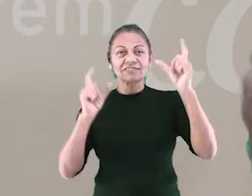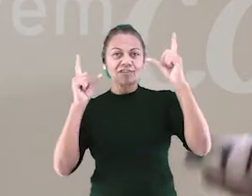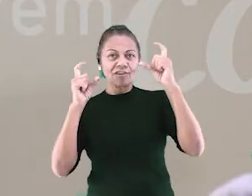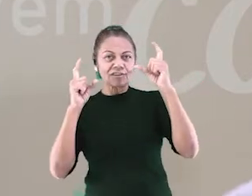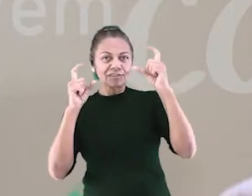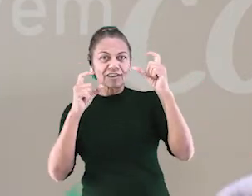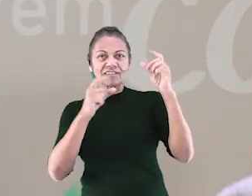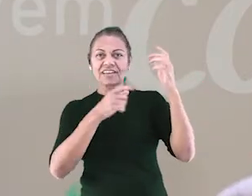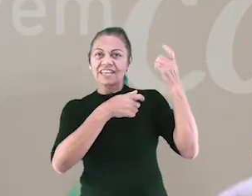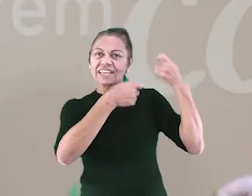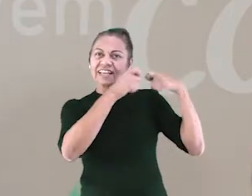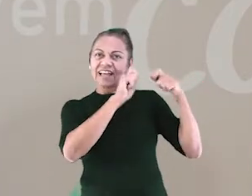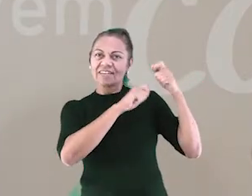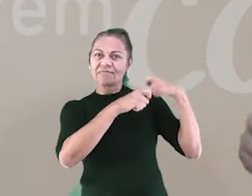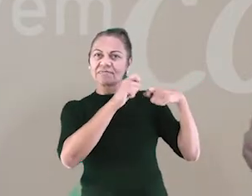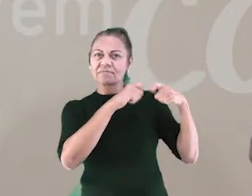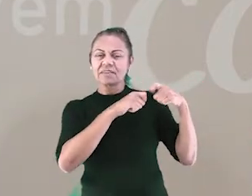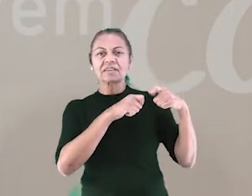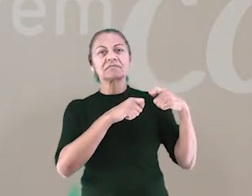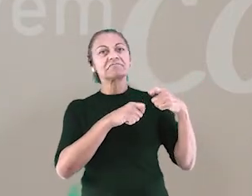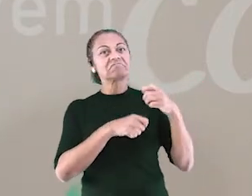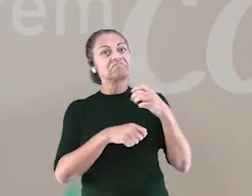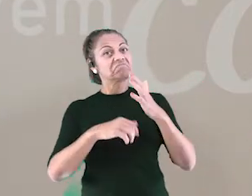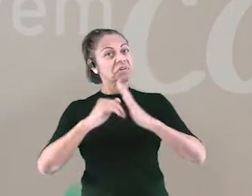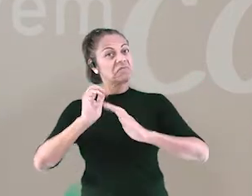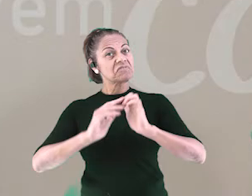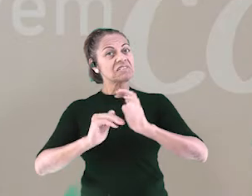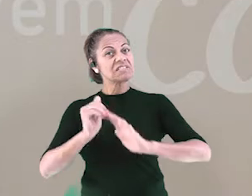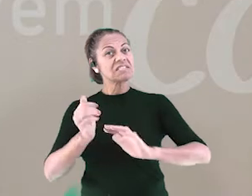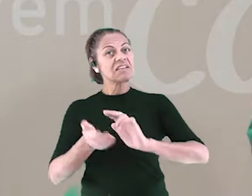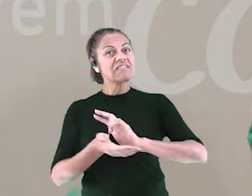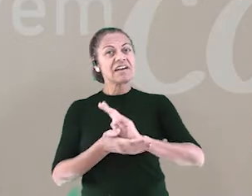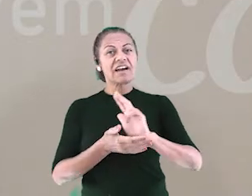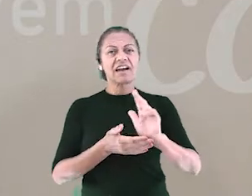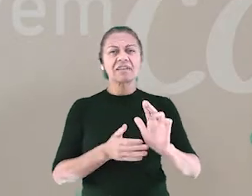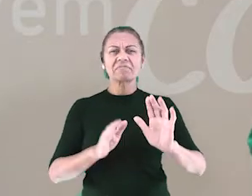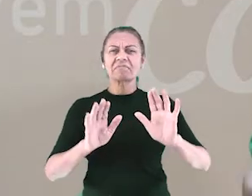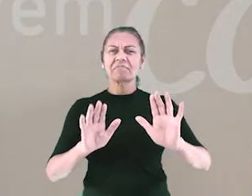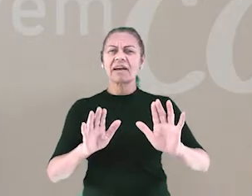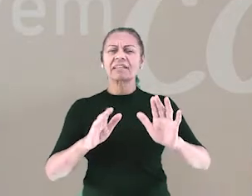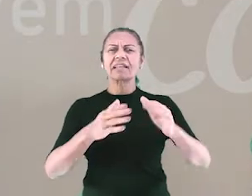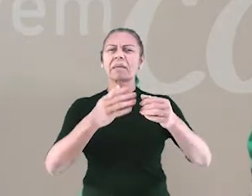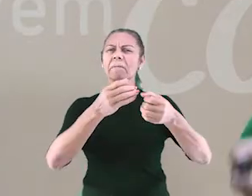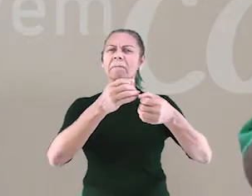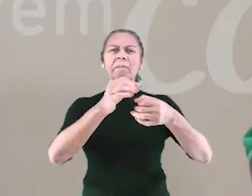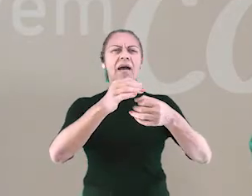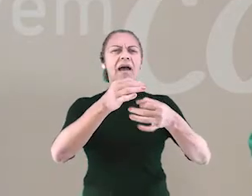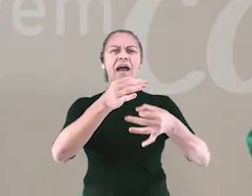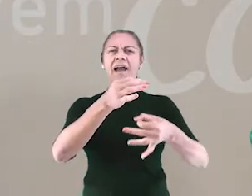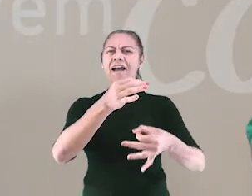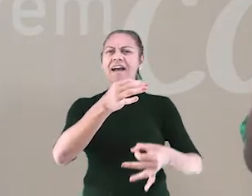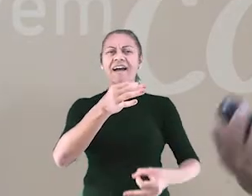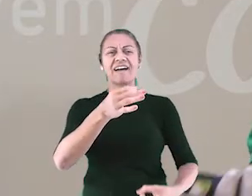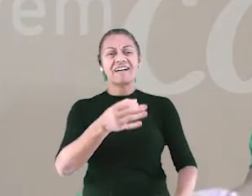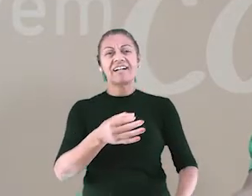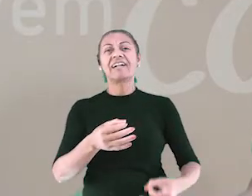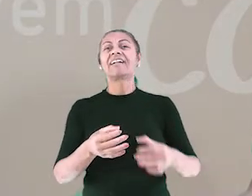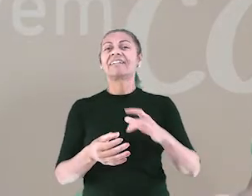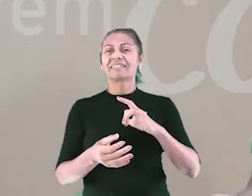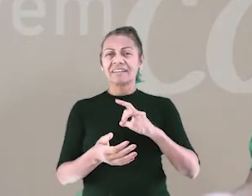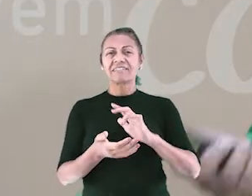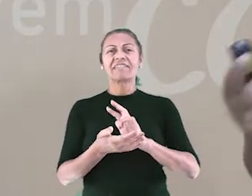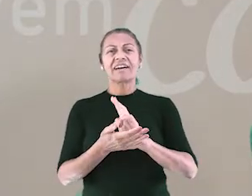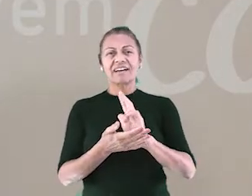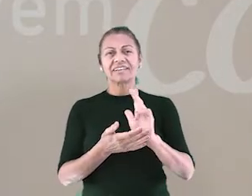e cabeleireiro. Nossa, se eu fosse citar todas as profissões que existem, eu ficaria aqui muitas